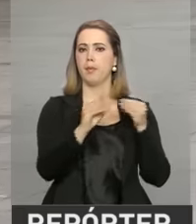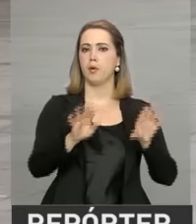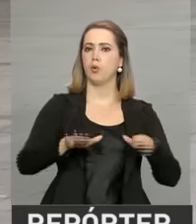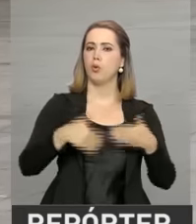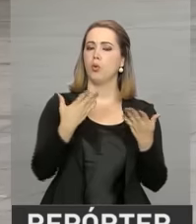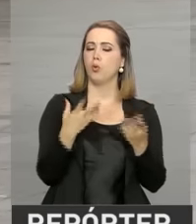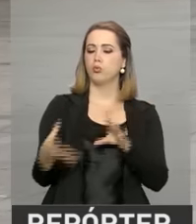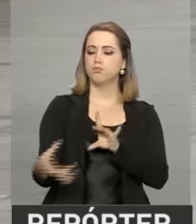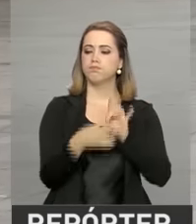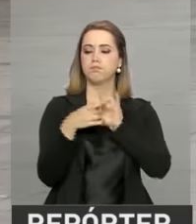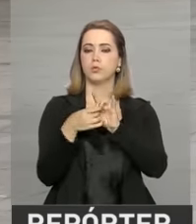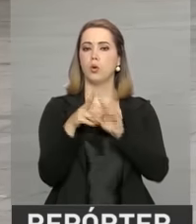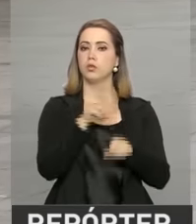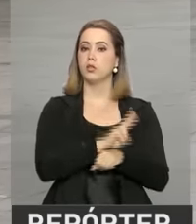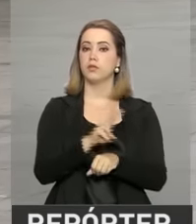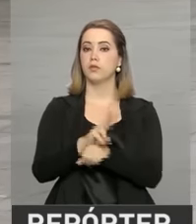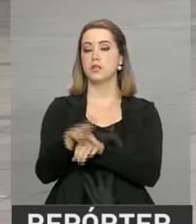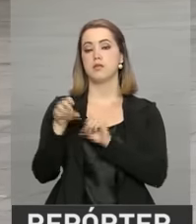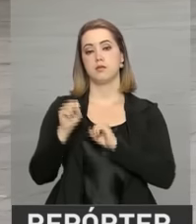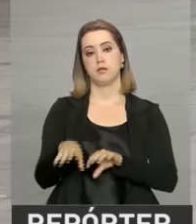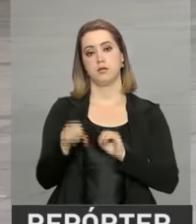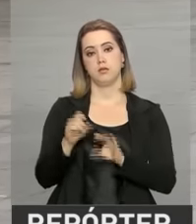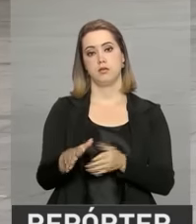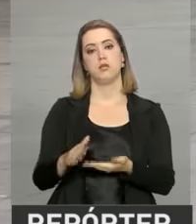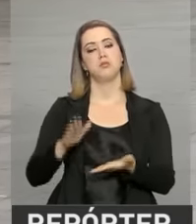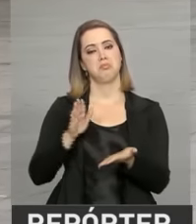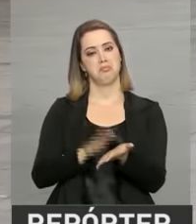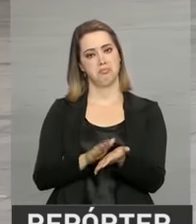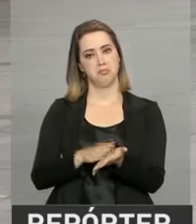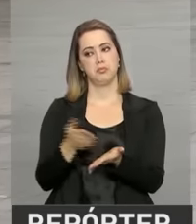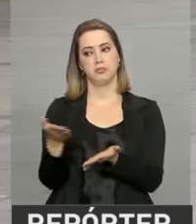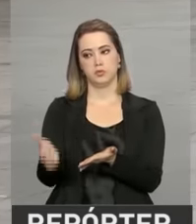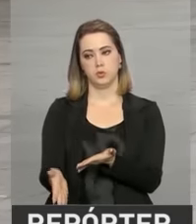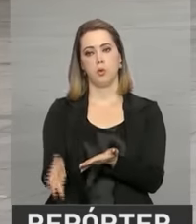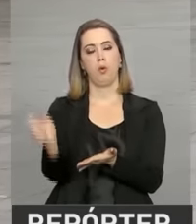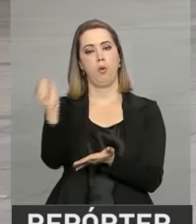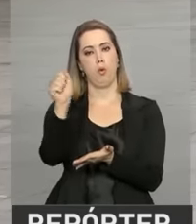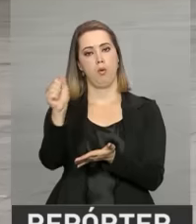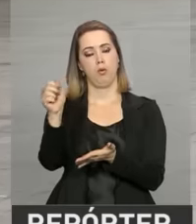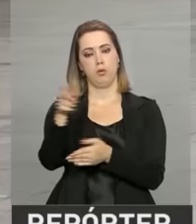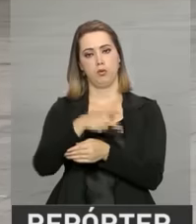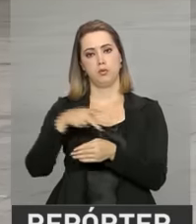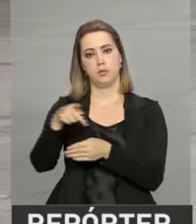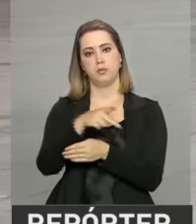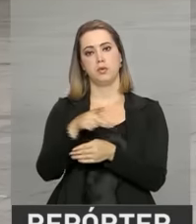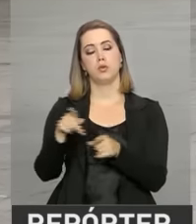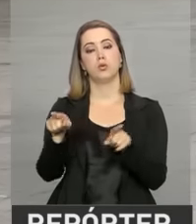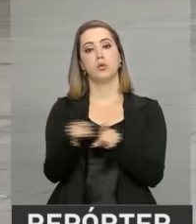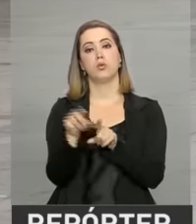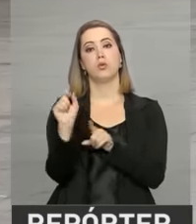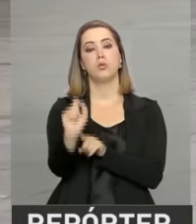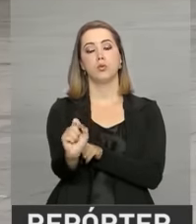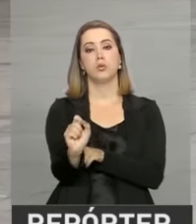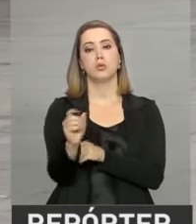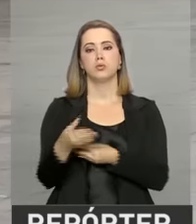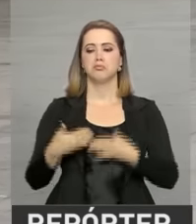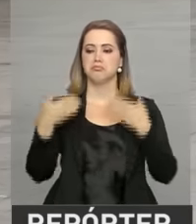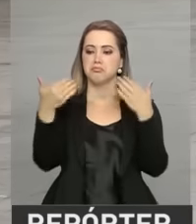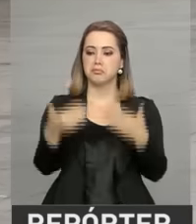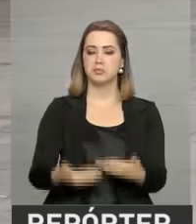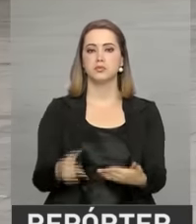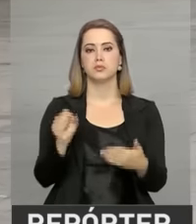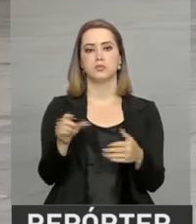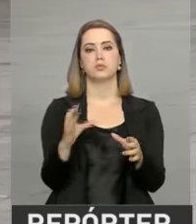como defesa e educação. Temer cumprimentou a nação asiática, o Timor-Leste, pelo trabalho realizado à frente